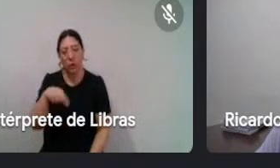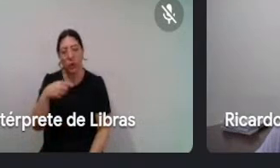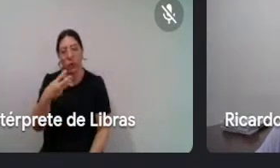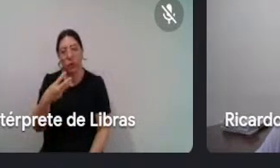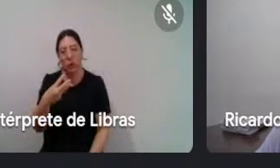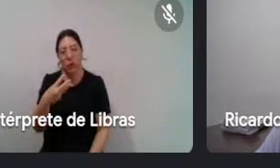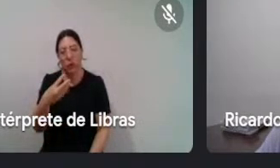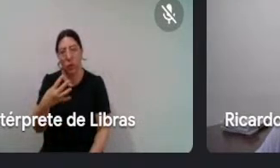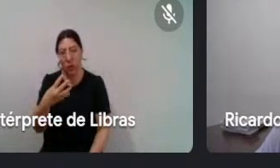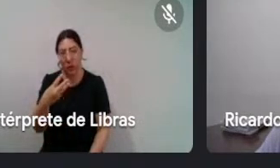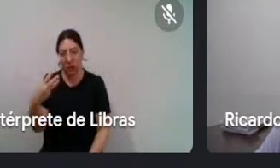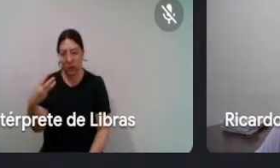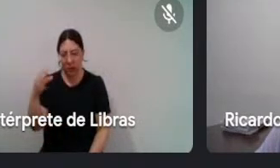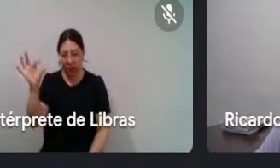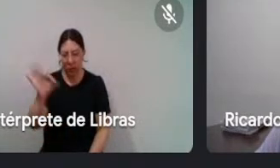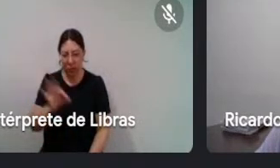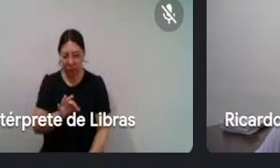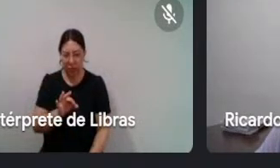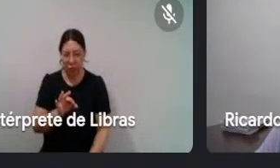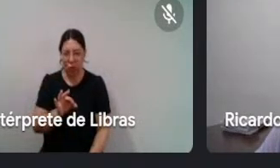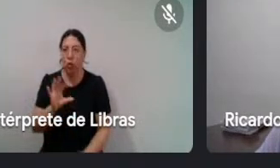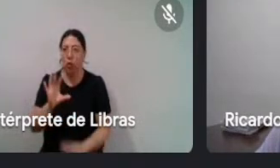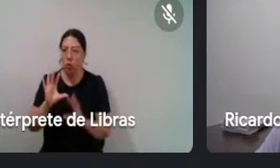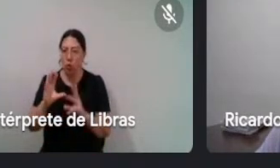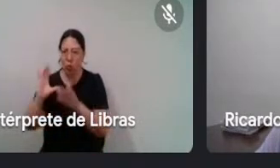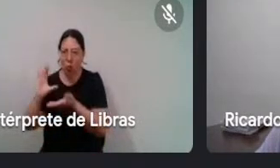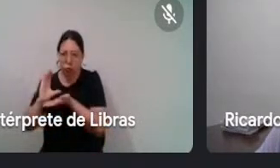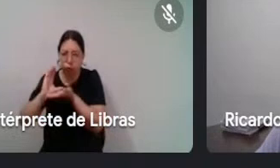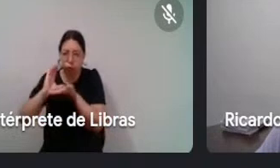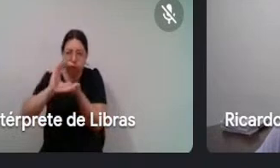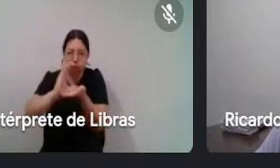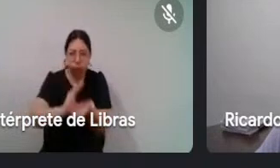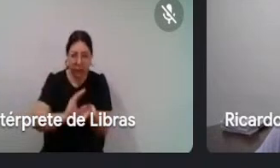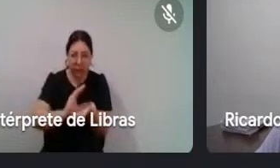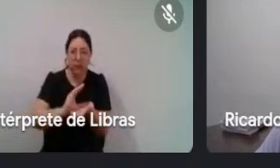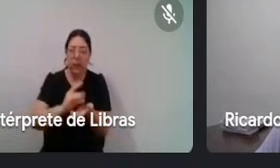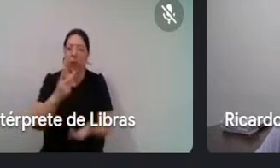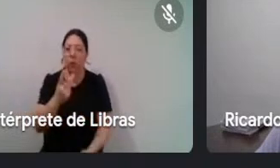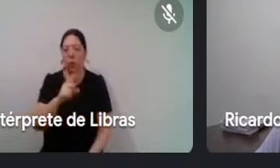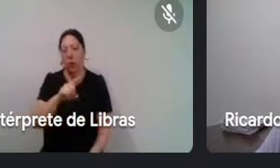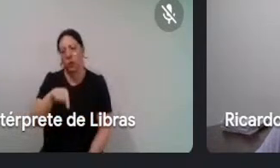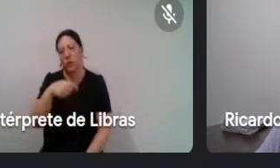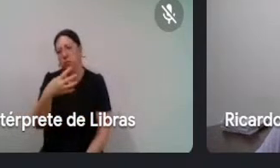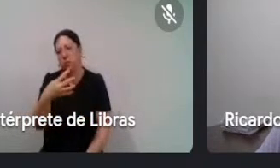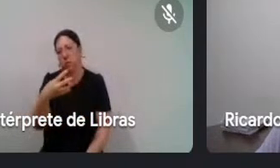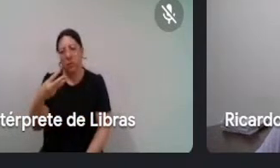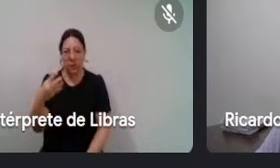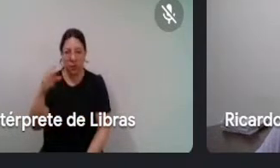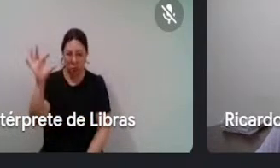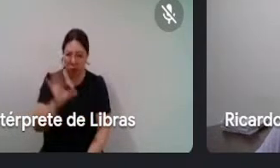2,43% do total recebido do fundo partidário. E são despesas que